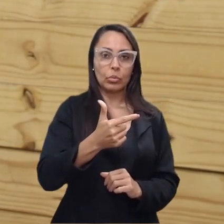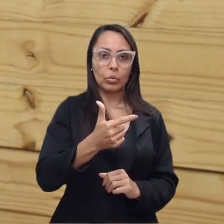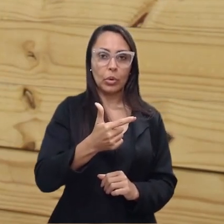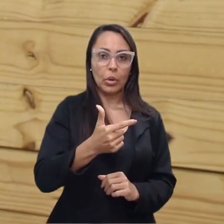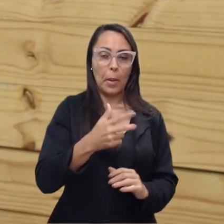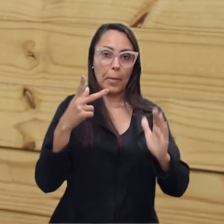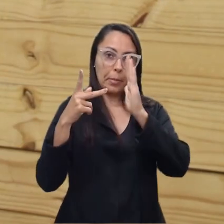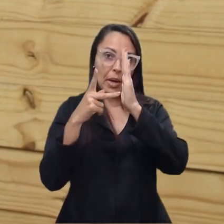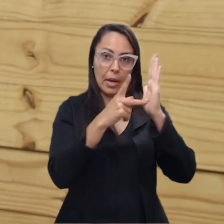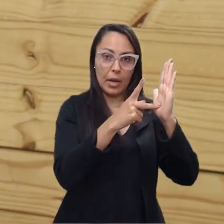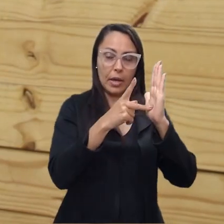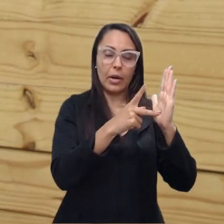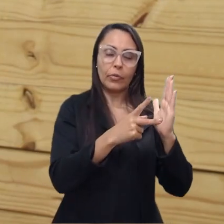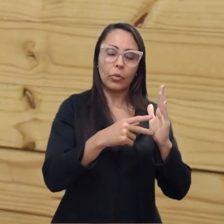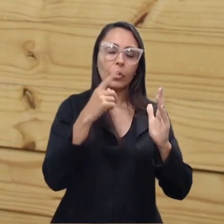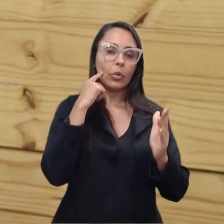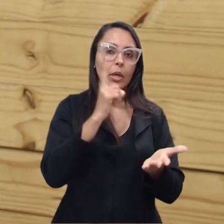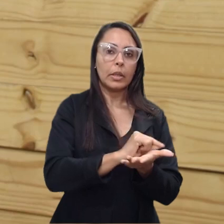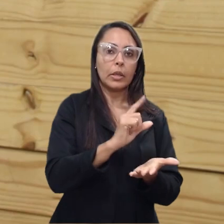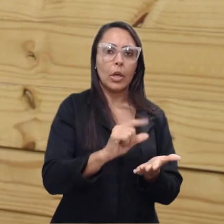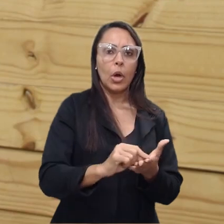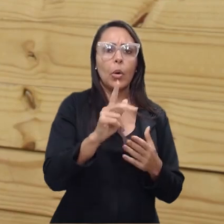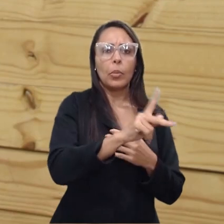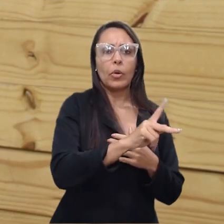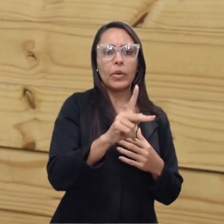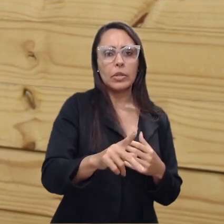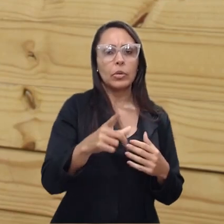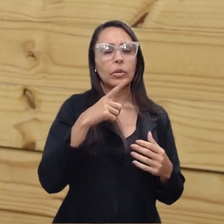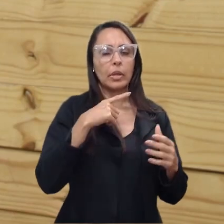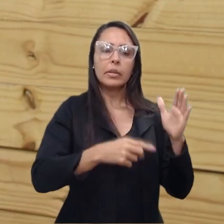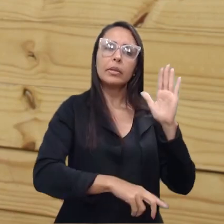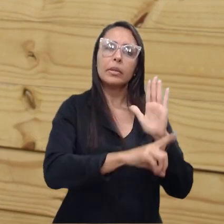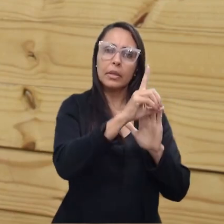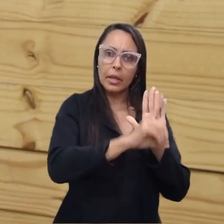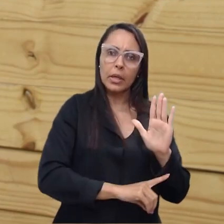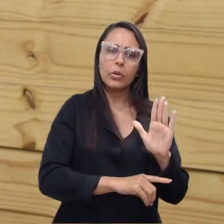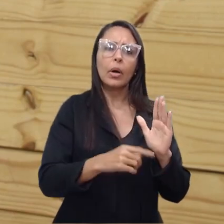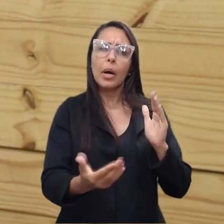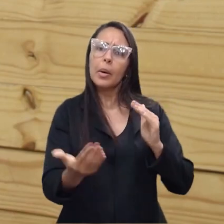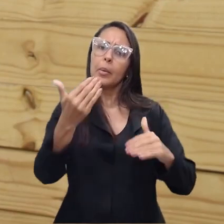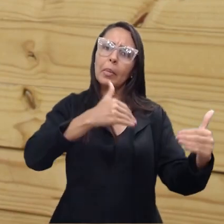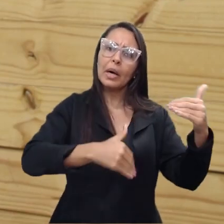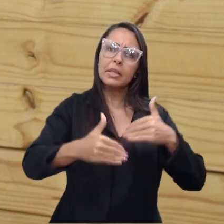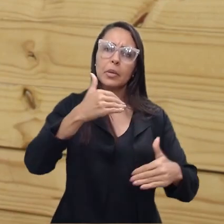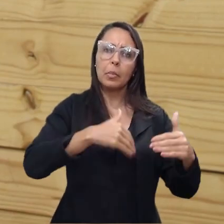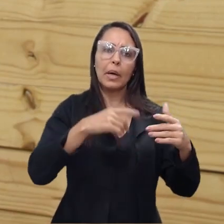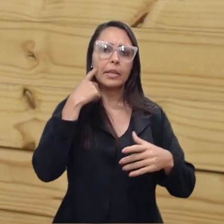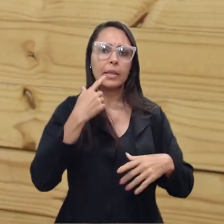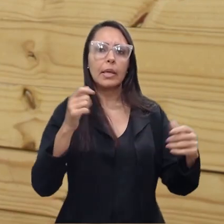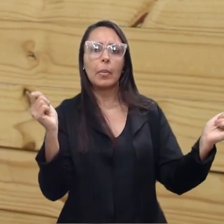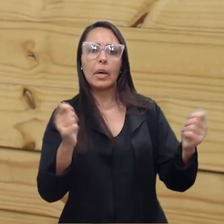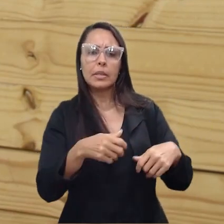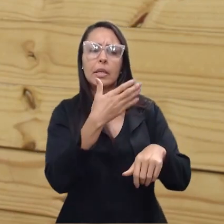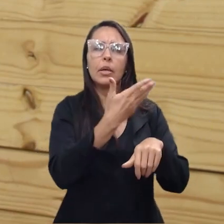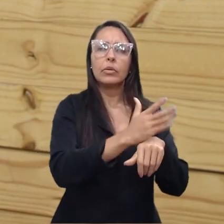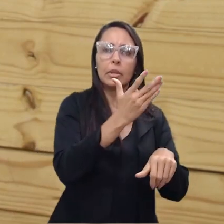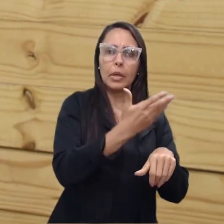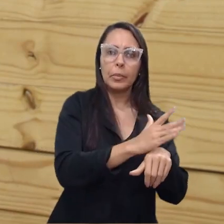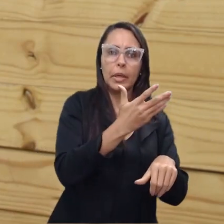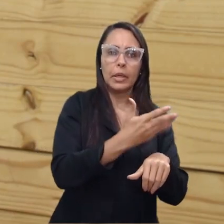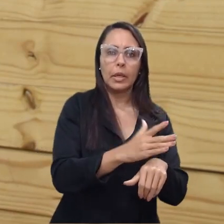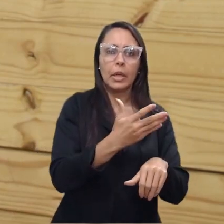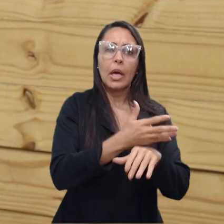parágrafo do artigo, a gente tem que o professor também tem direito a participar de capacitações que visam auxiliar